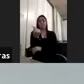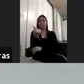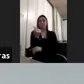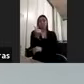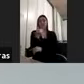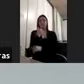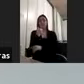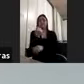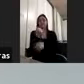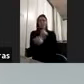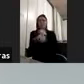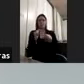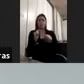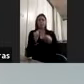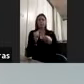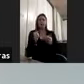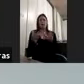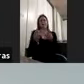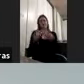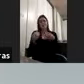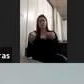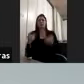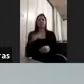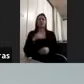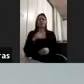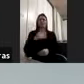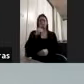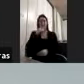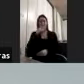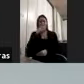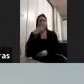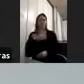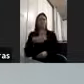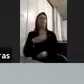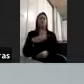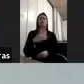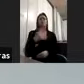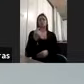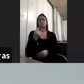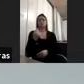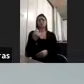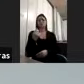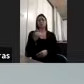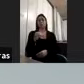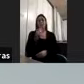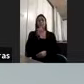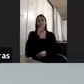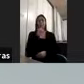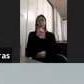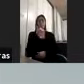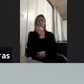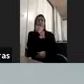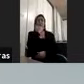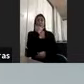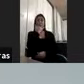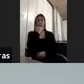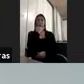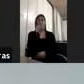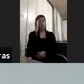vai ter um prejuízo de 1 bilhão, me desculpe, vamos pegar então o que ela teve de lucro nos